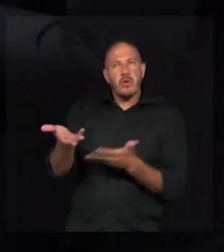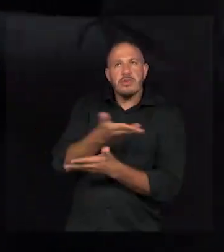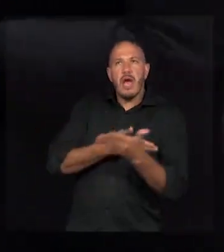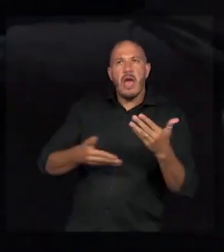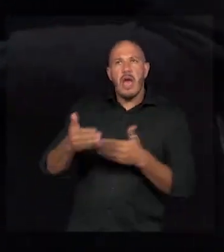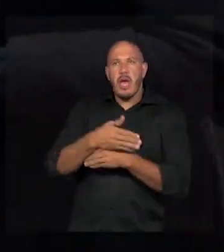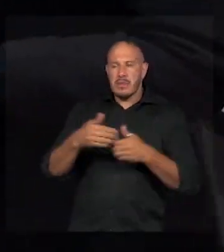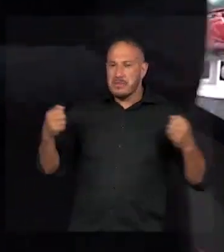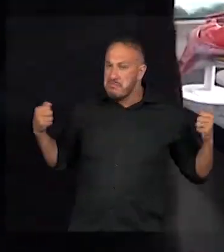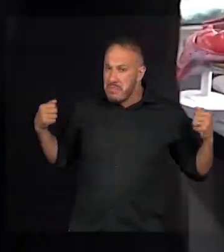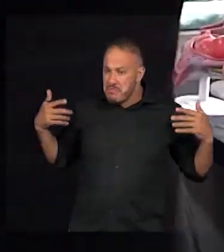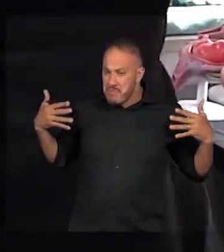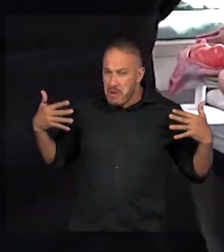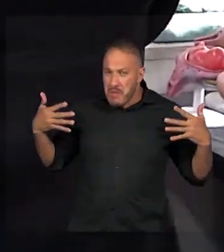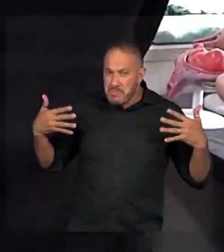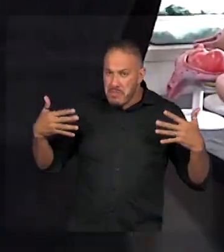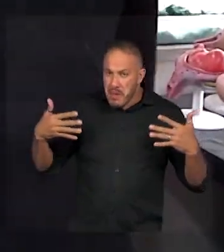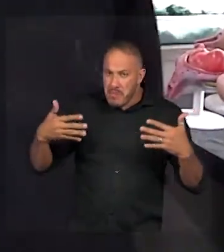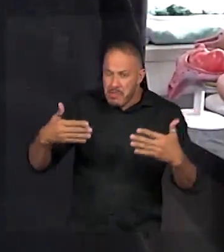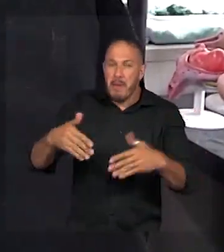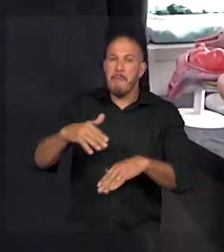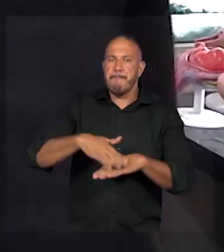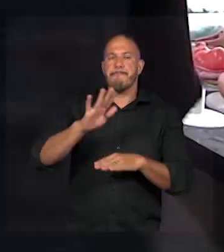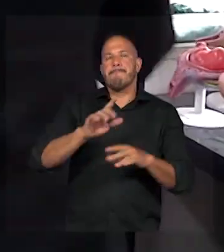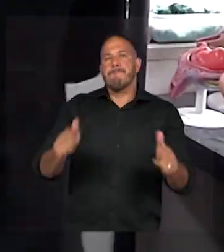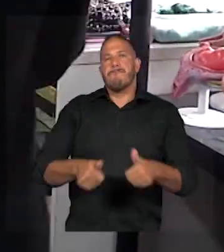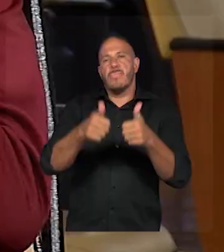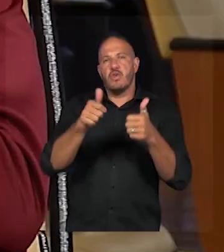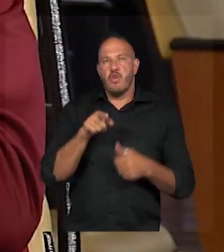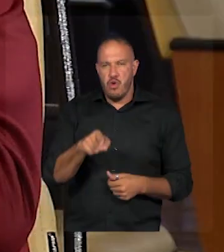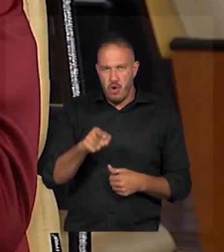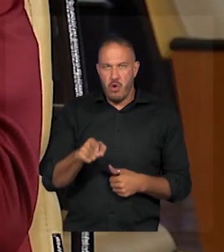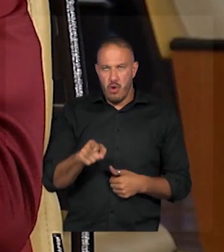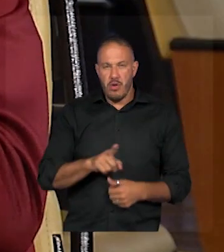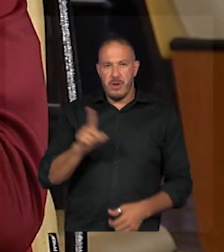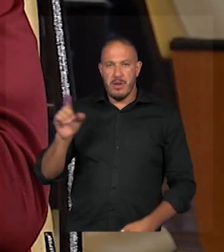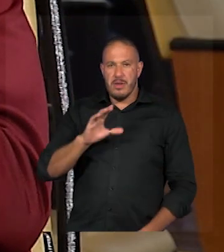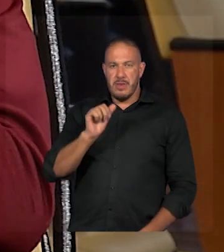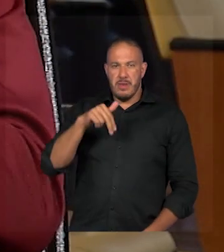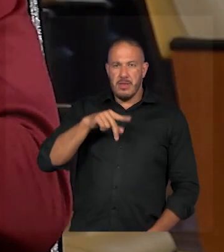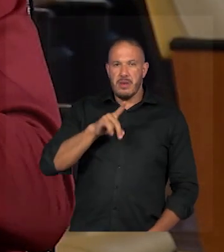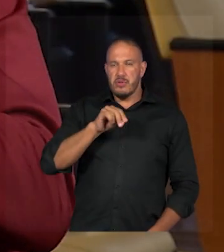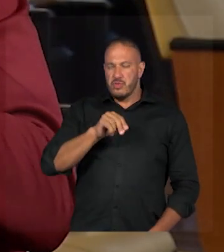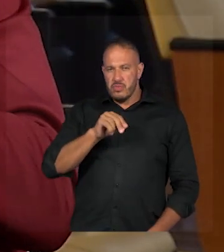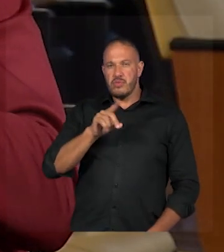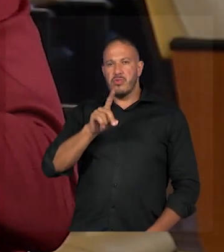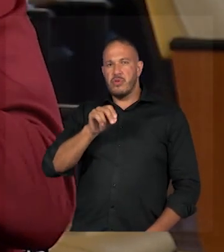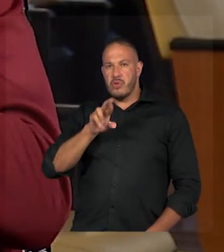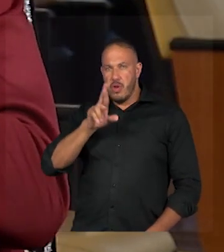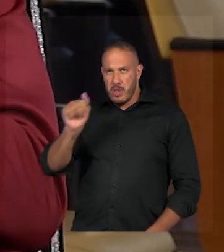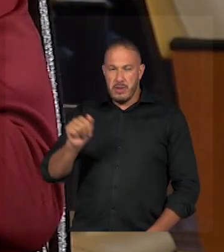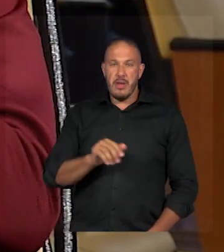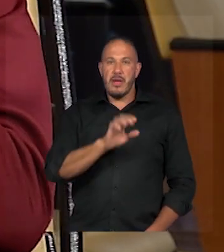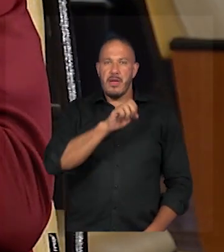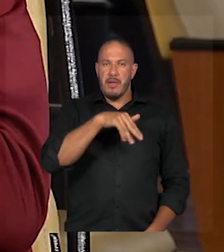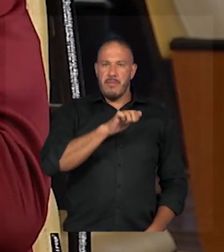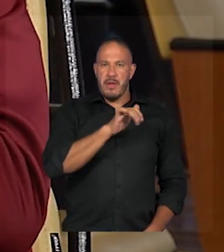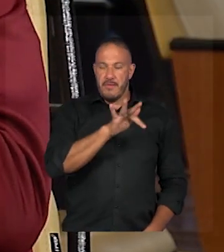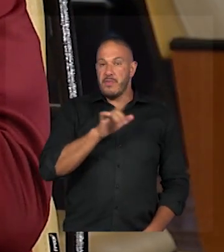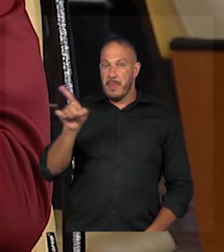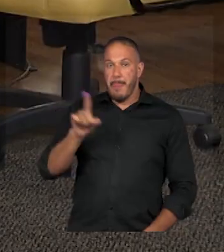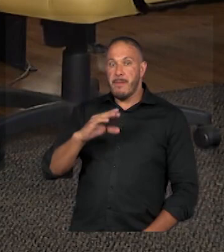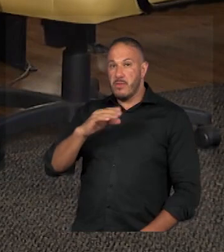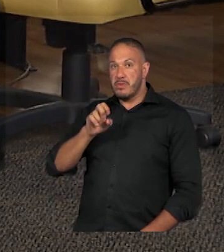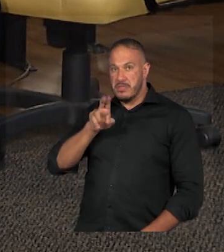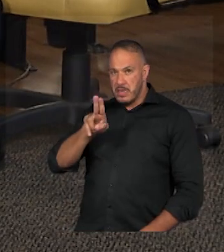essa jornada deles seja cada vez mais bem-sucedida. No Cândida Dora, que é a EMEF do CEL, o CEL é composto por 4 unidades,